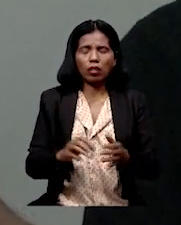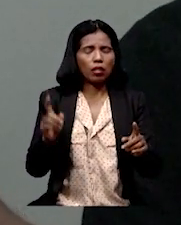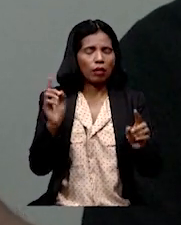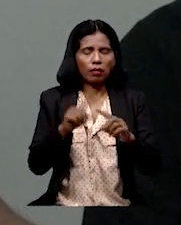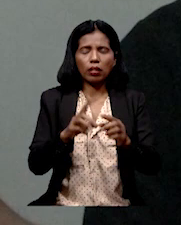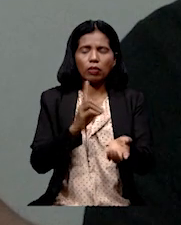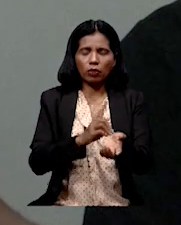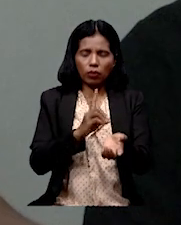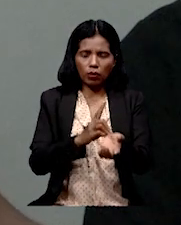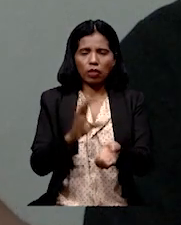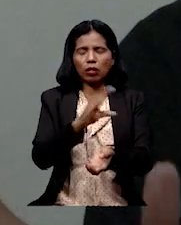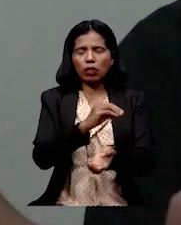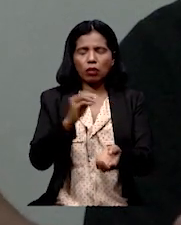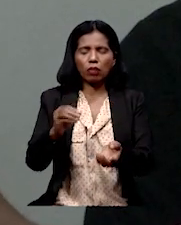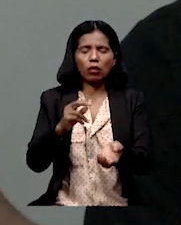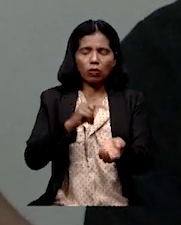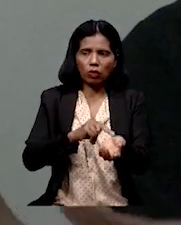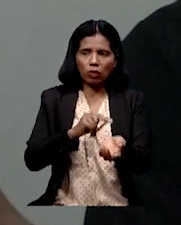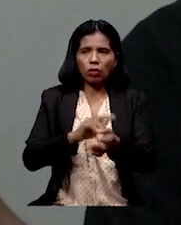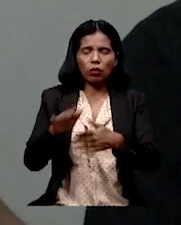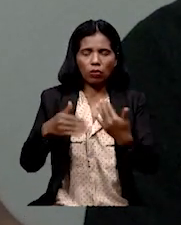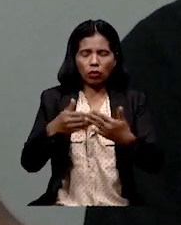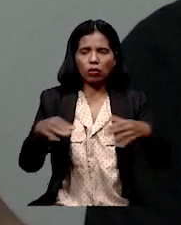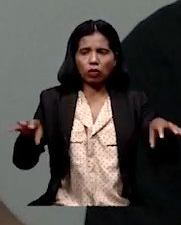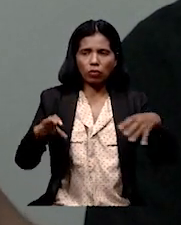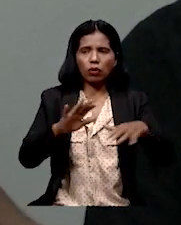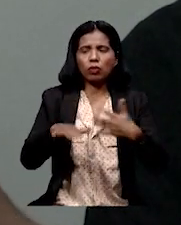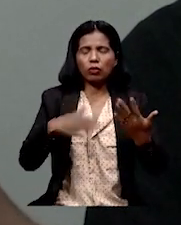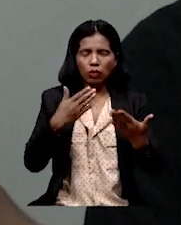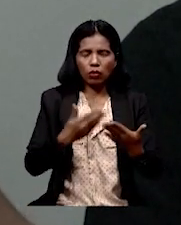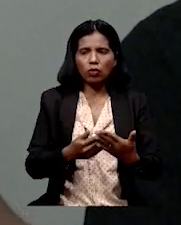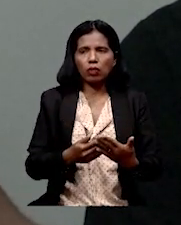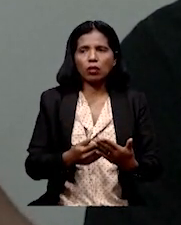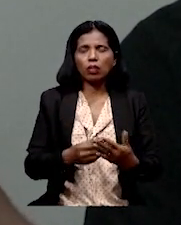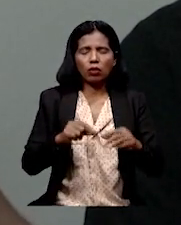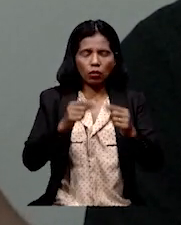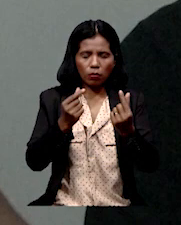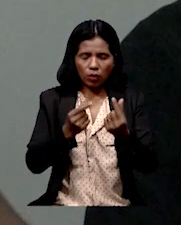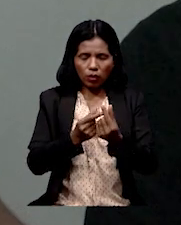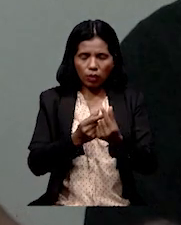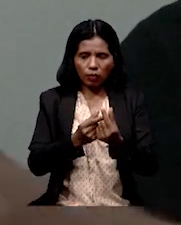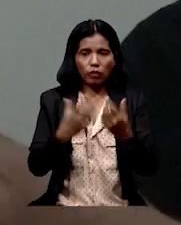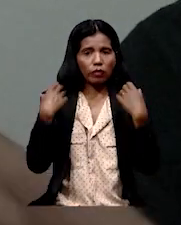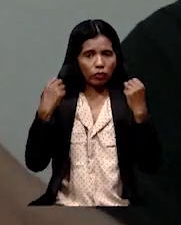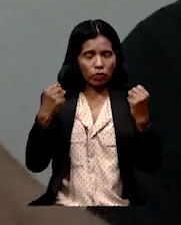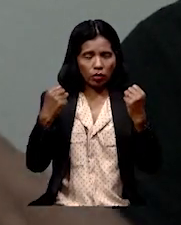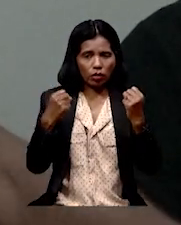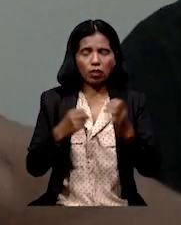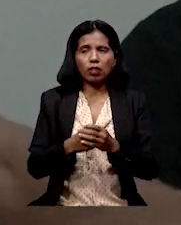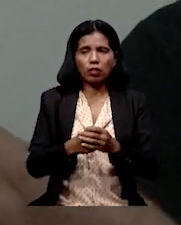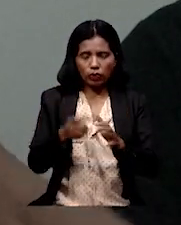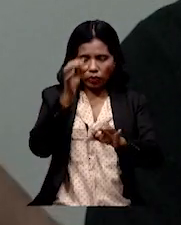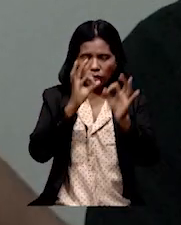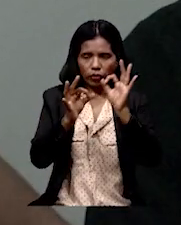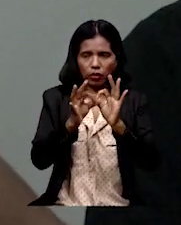de enfermeiro, de. Te acarga, tudo, serviço em equipa. E nene, equipa era que forte, equipa era que rona malo. Tamanema ko hinoron liga